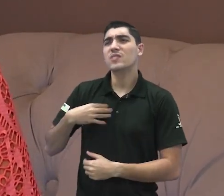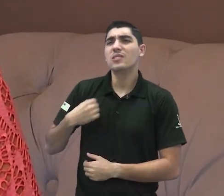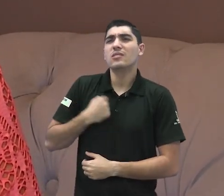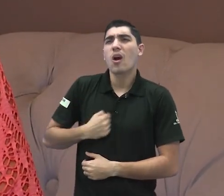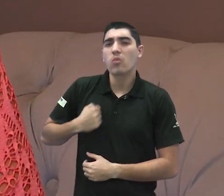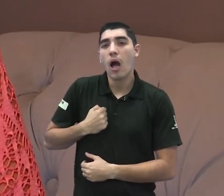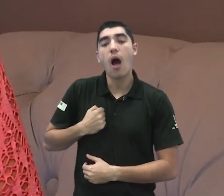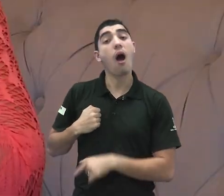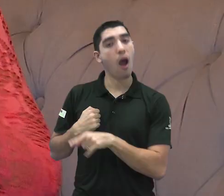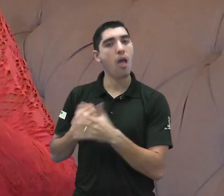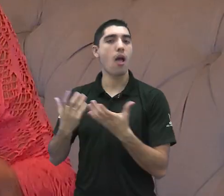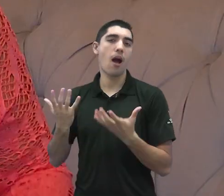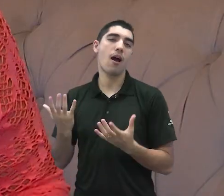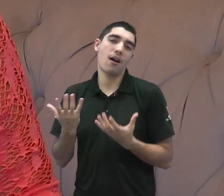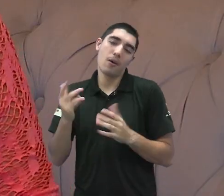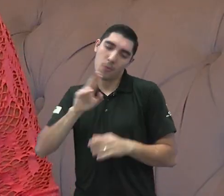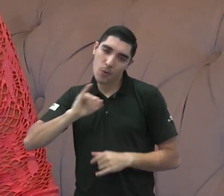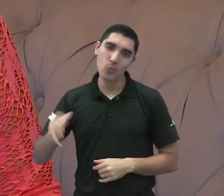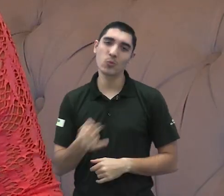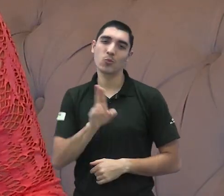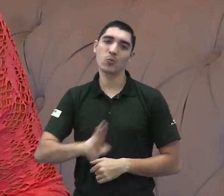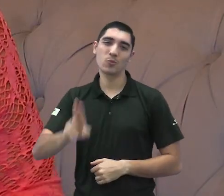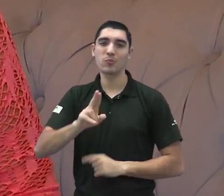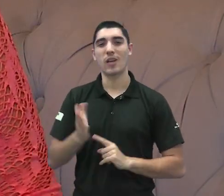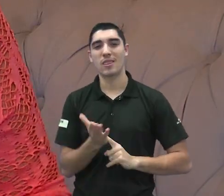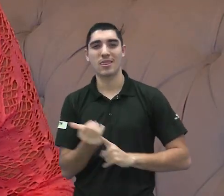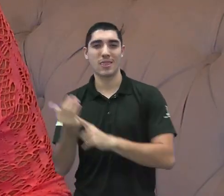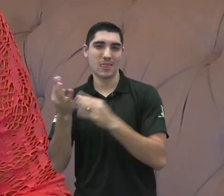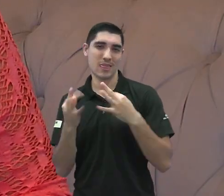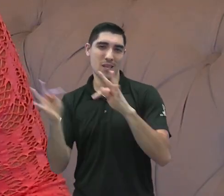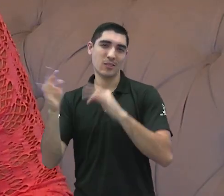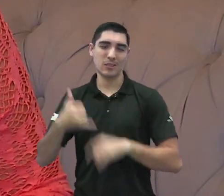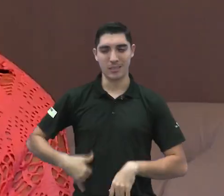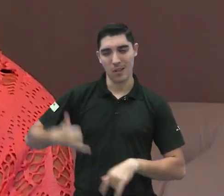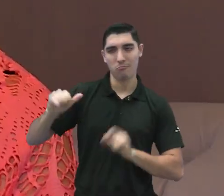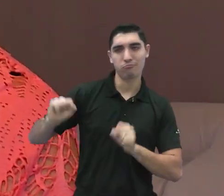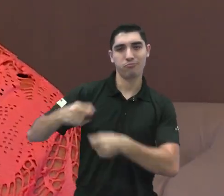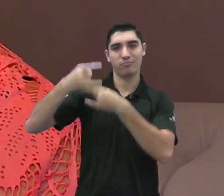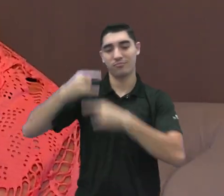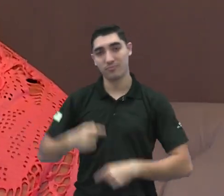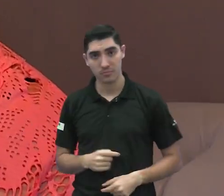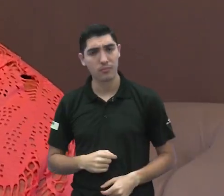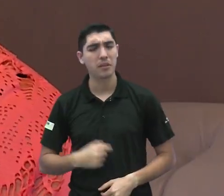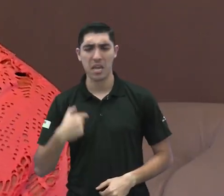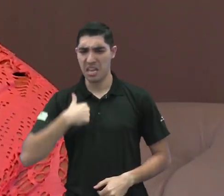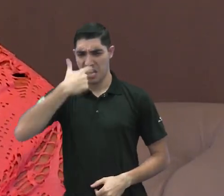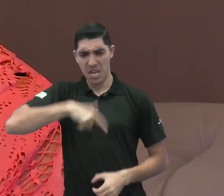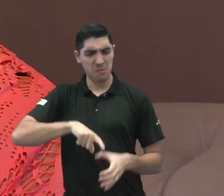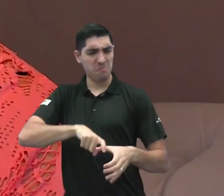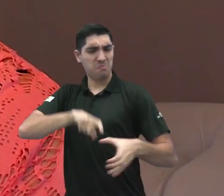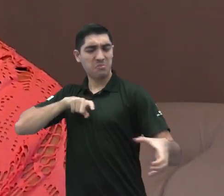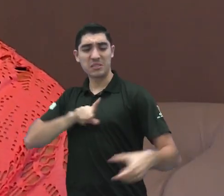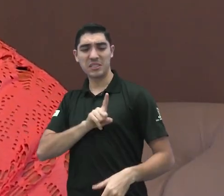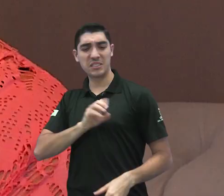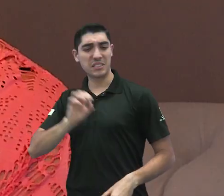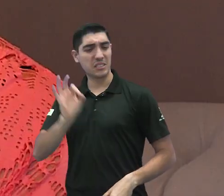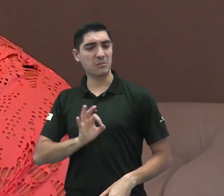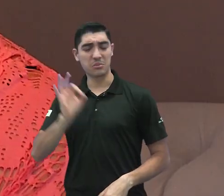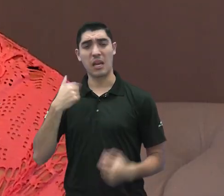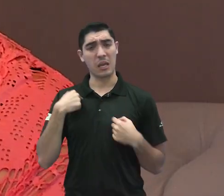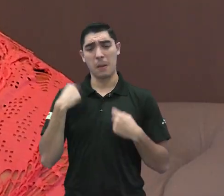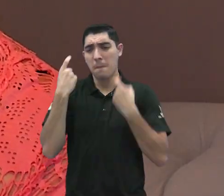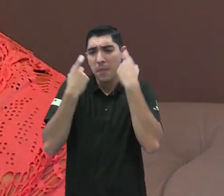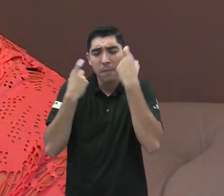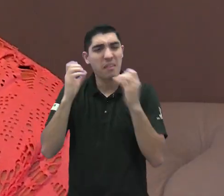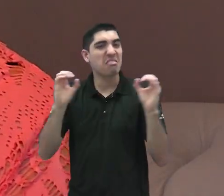dos familiares, a Rafaela conta com a ajuda da tecnologia. Autonomia, 100% autonomia. Não se